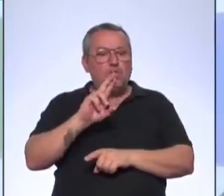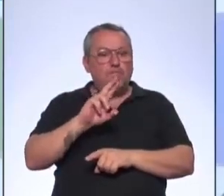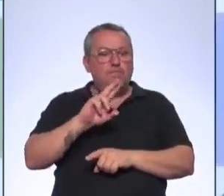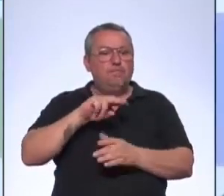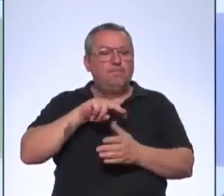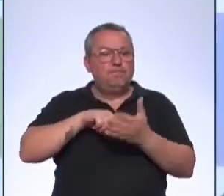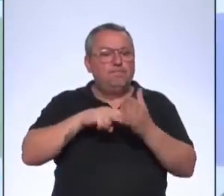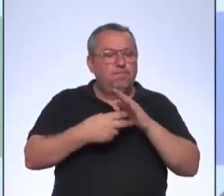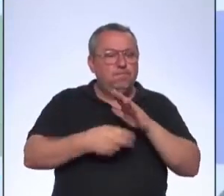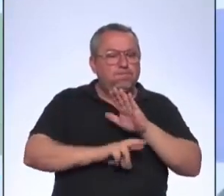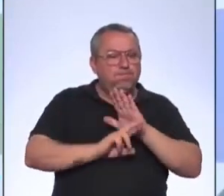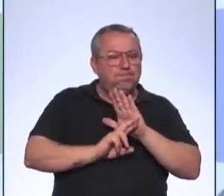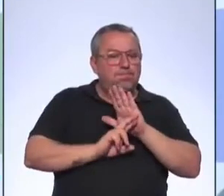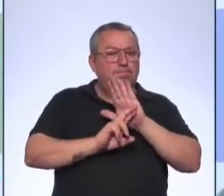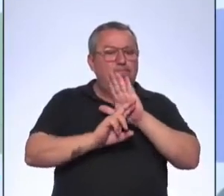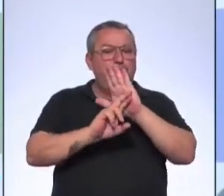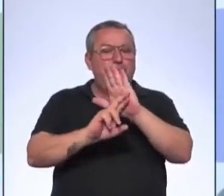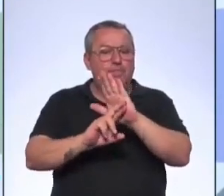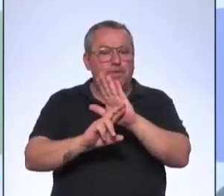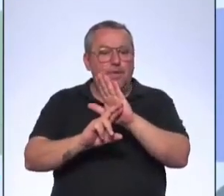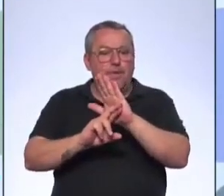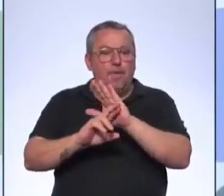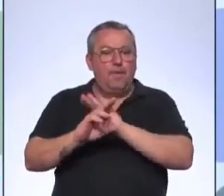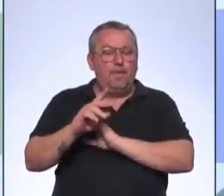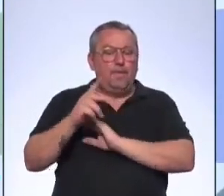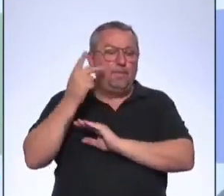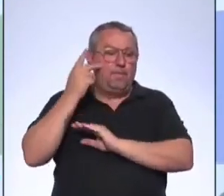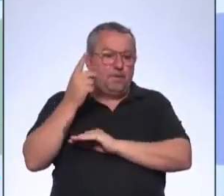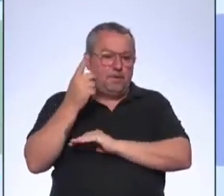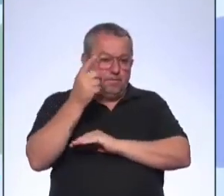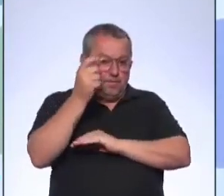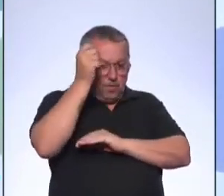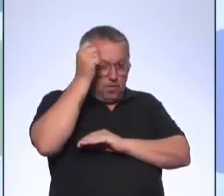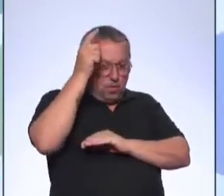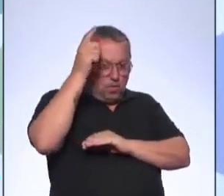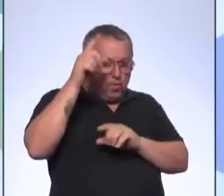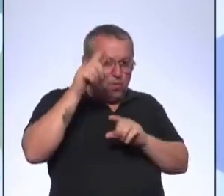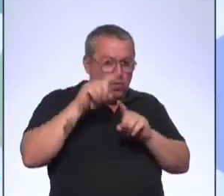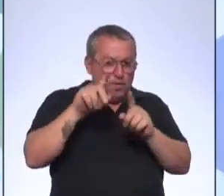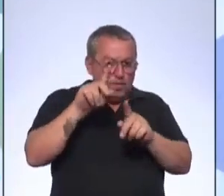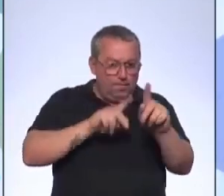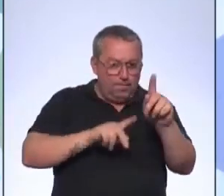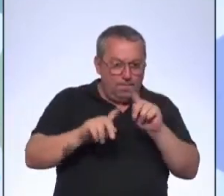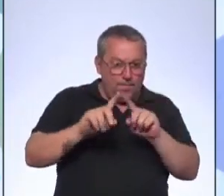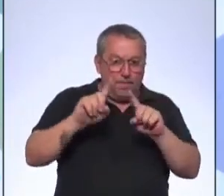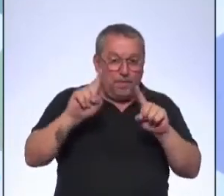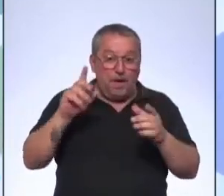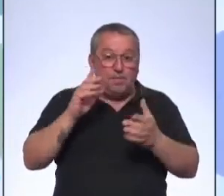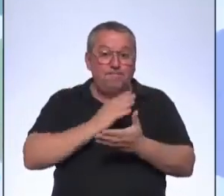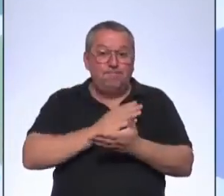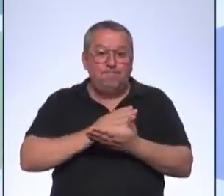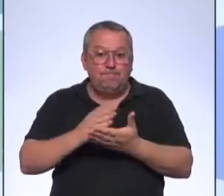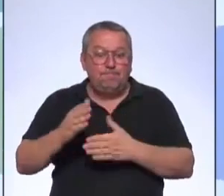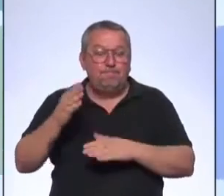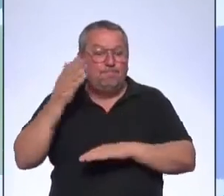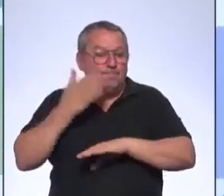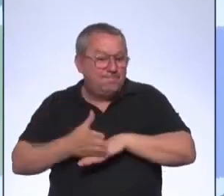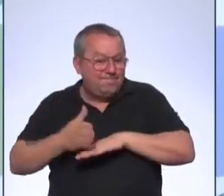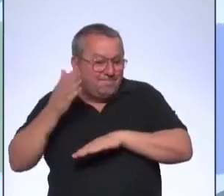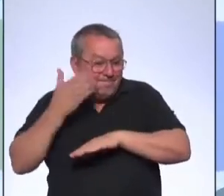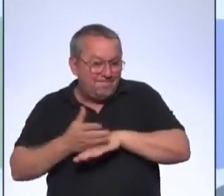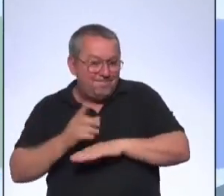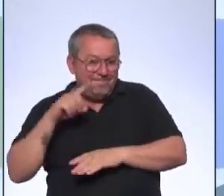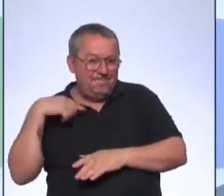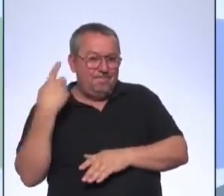simbólico, representativo para uma cultura. Mas, para já começarmos a exercer a